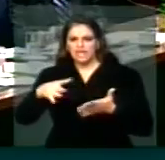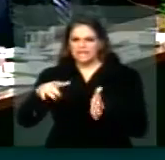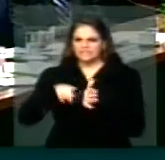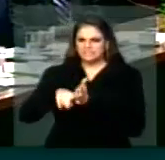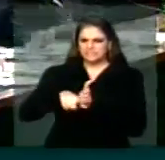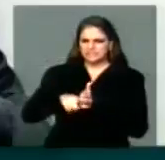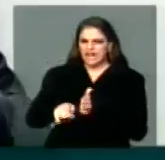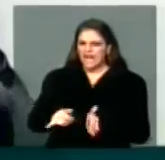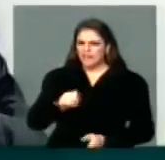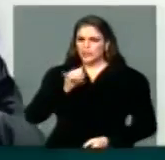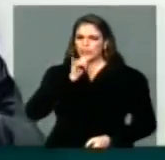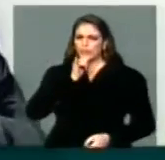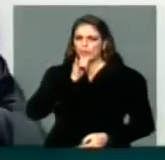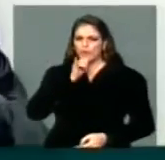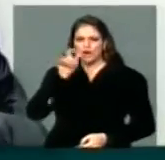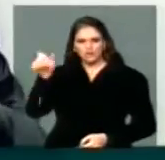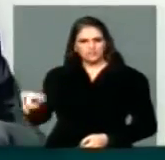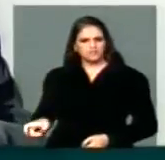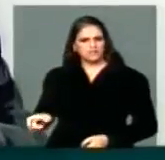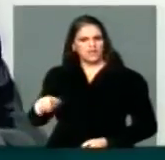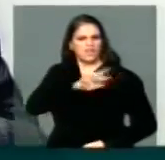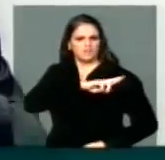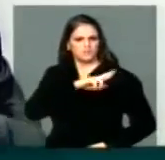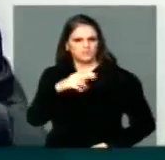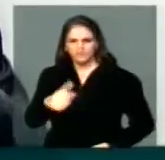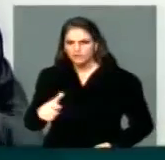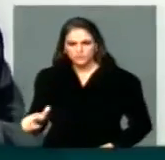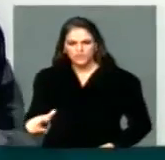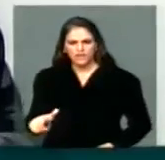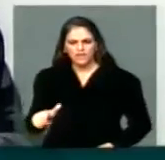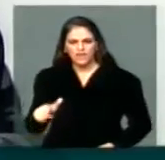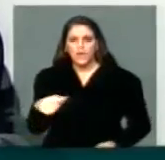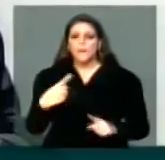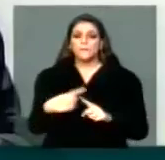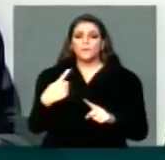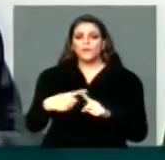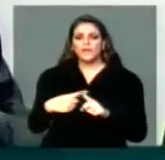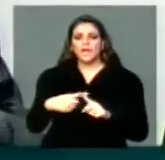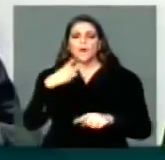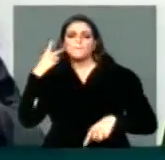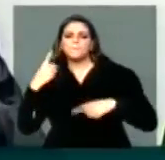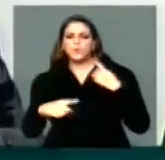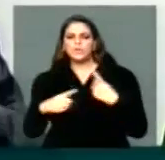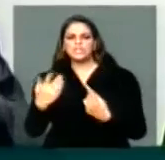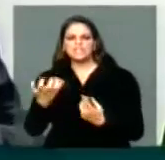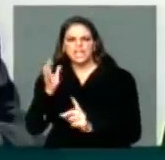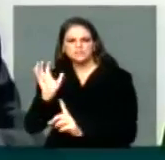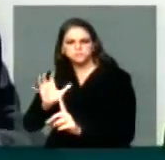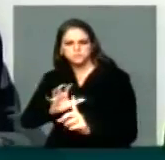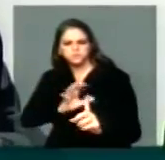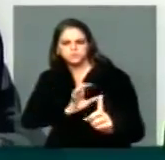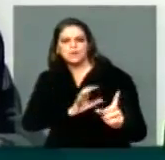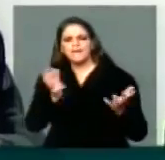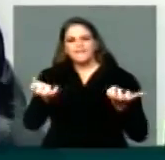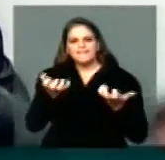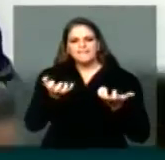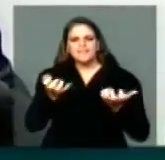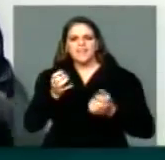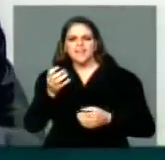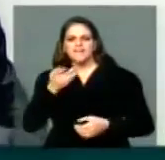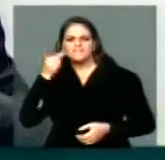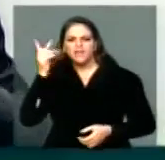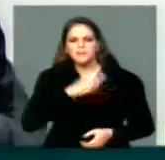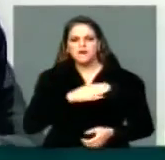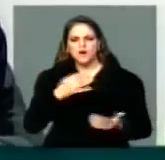uma forma irresponsável e leviana, por escolha política, na colocação de alguém para investigação